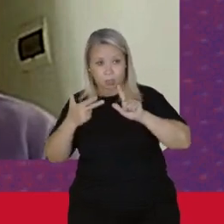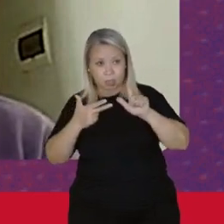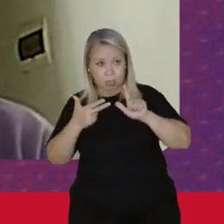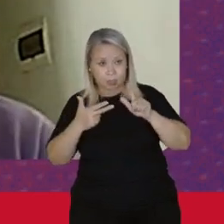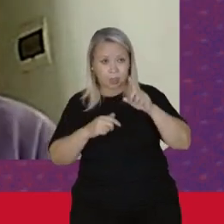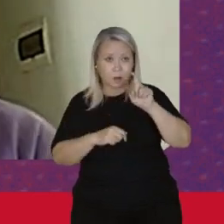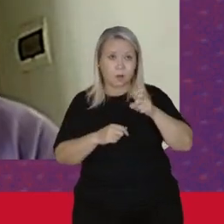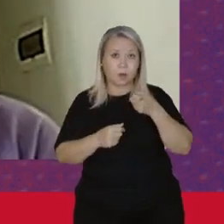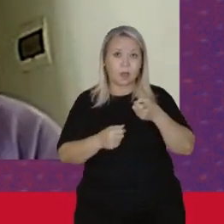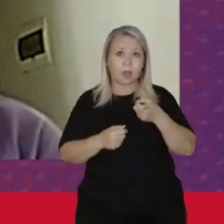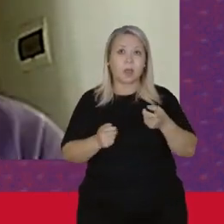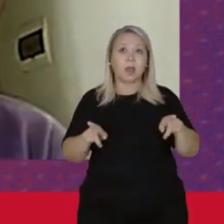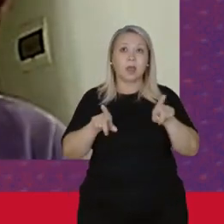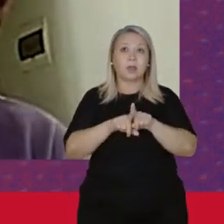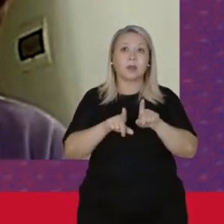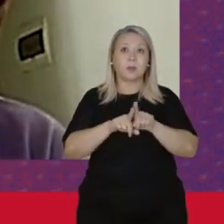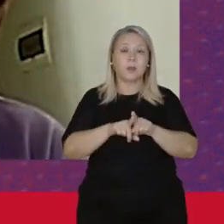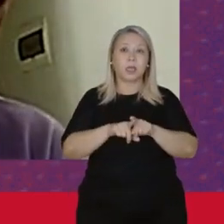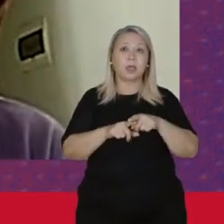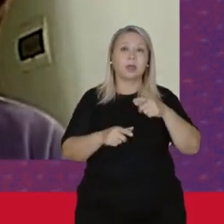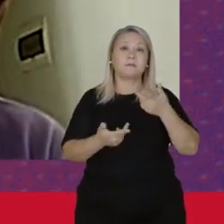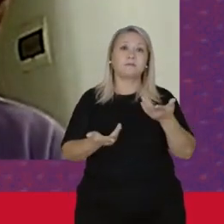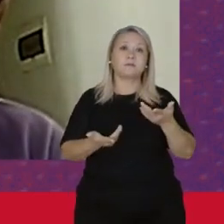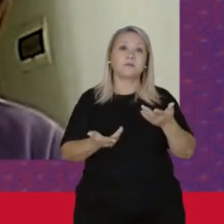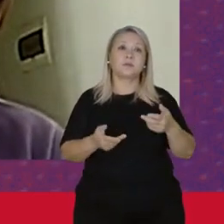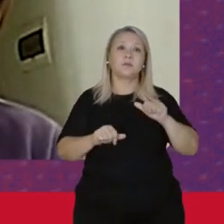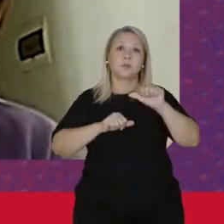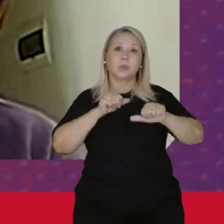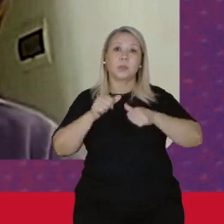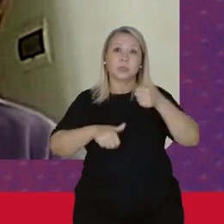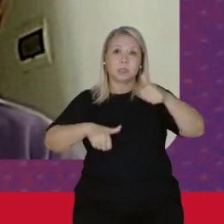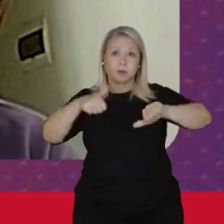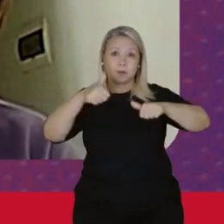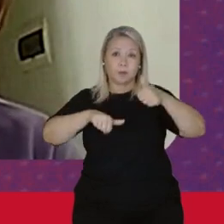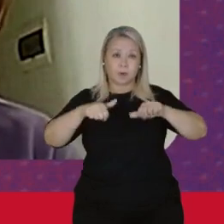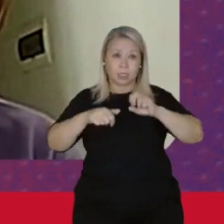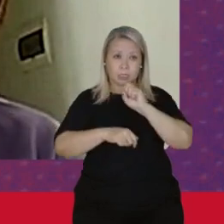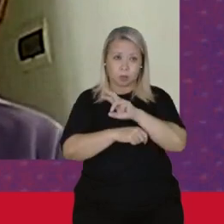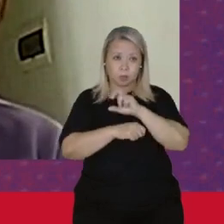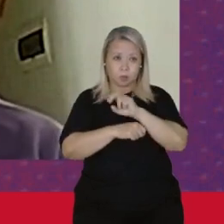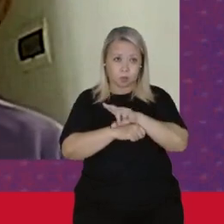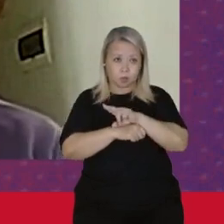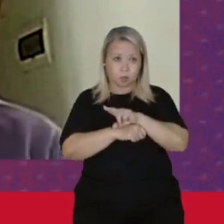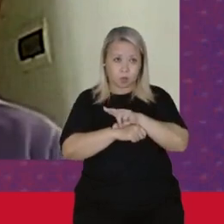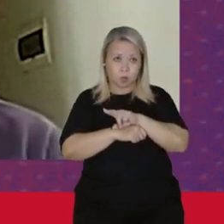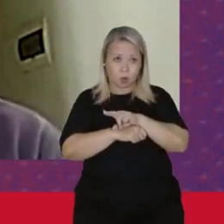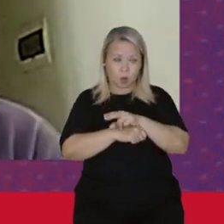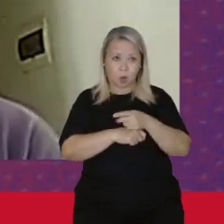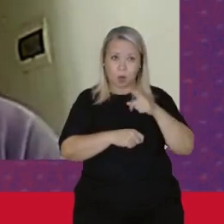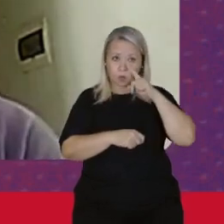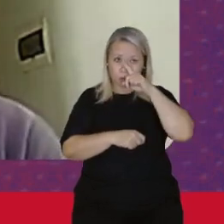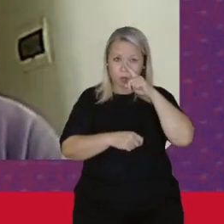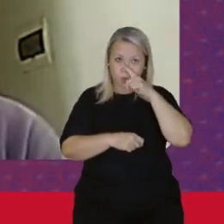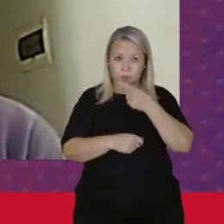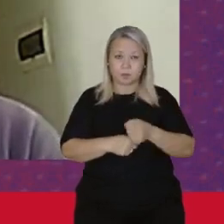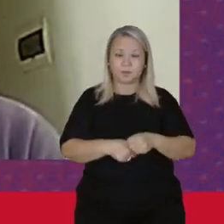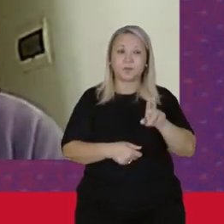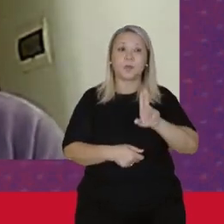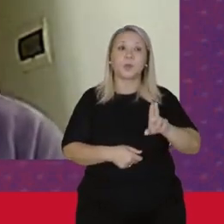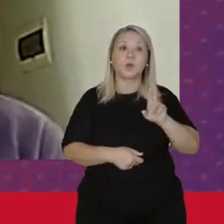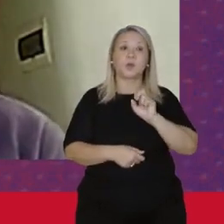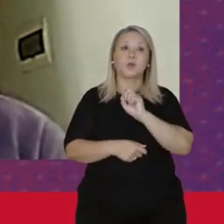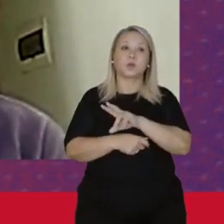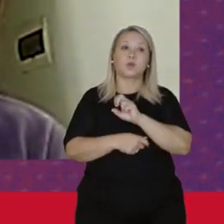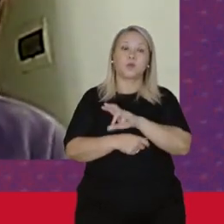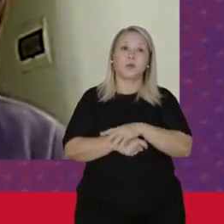está também, né, uma mudança em relação à avaliação toxicológica do uso, né, desses agrotóxicos, ou